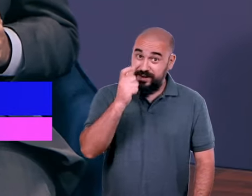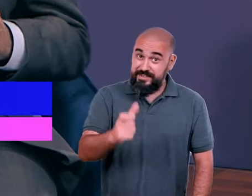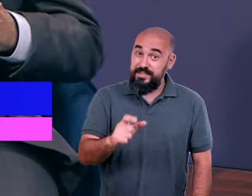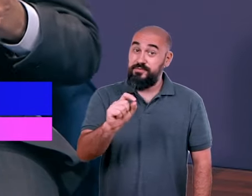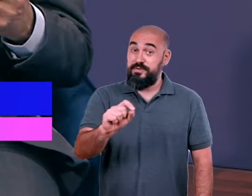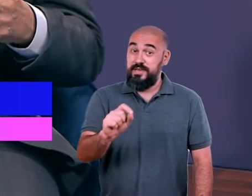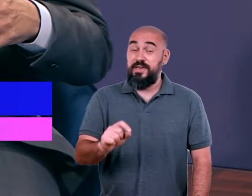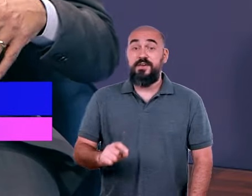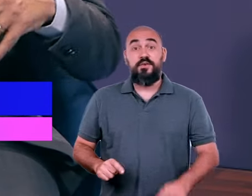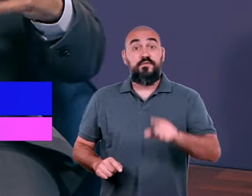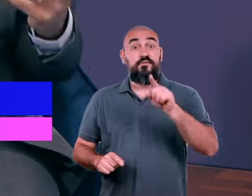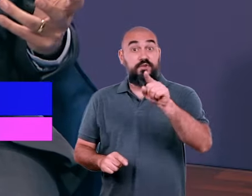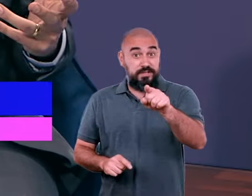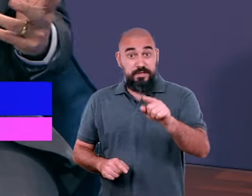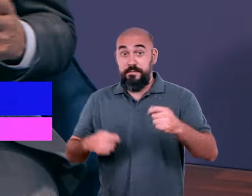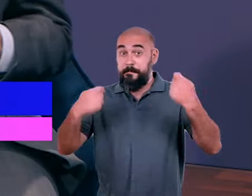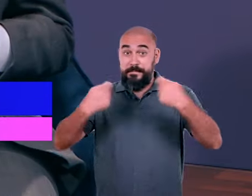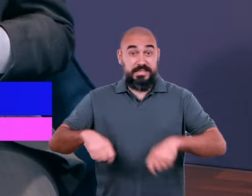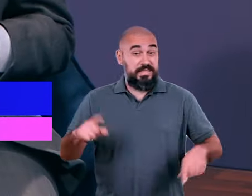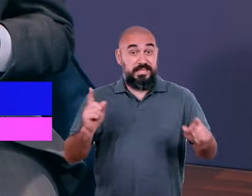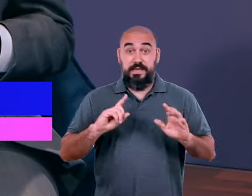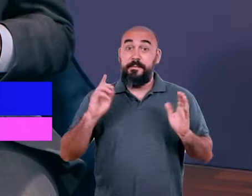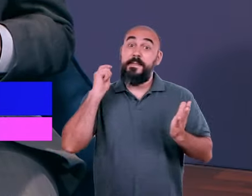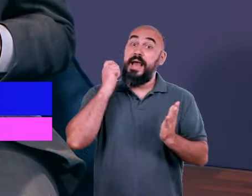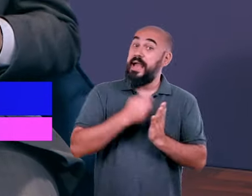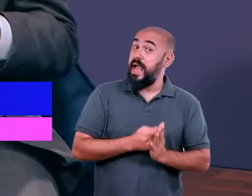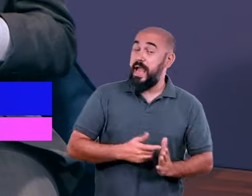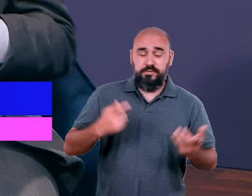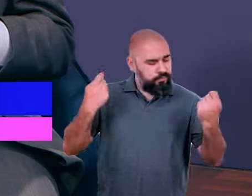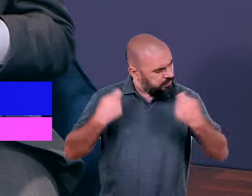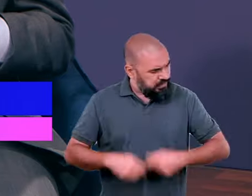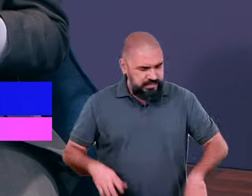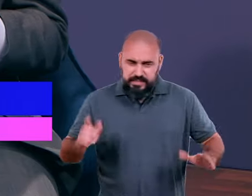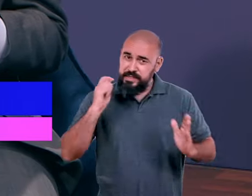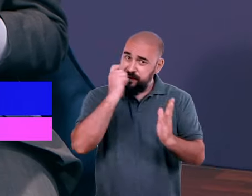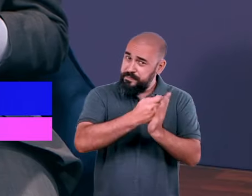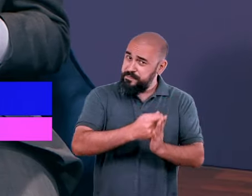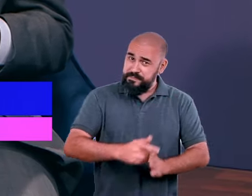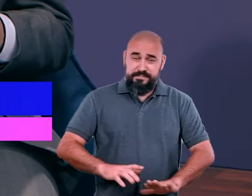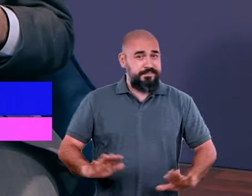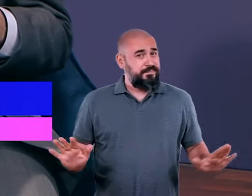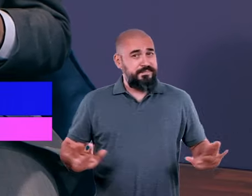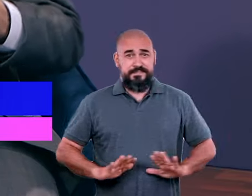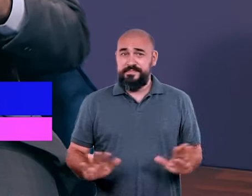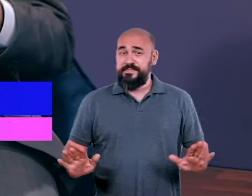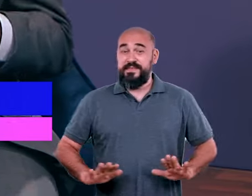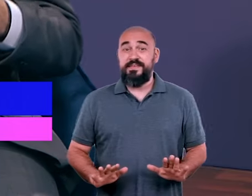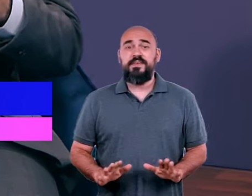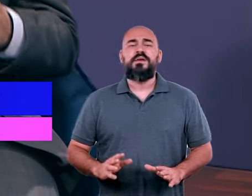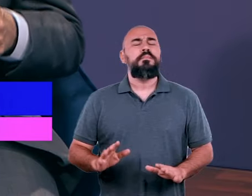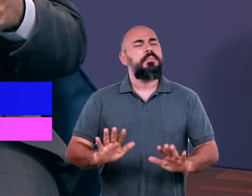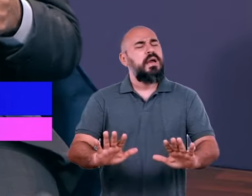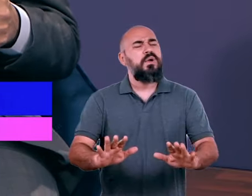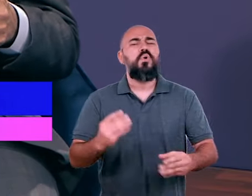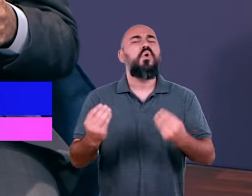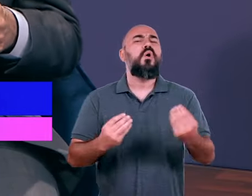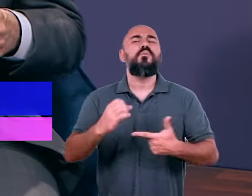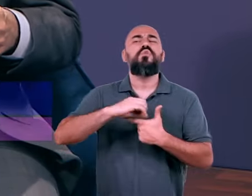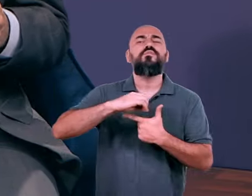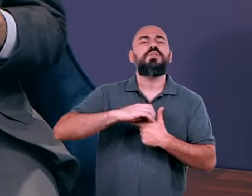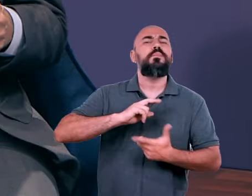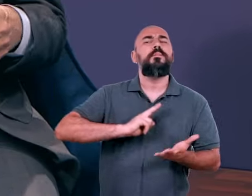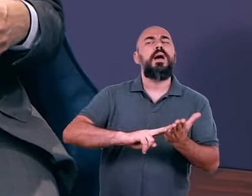disso é que você não precisa pagar nada para receber esse material. E como é que a Novo Tempo consegue mandar esses